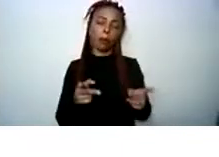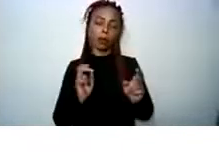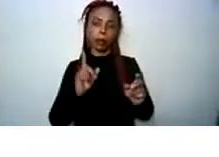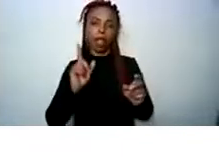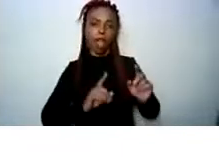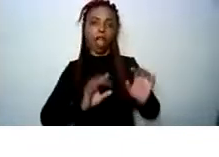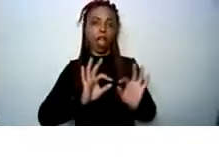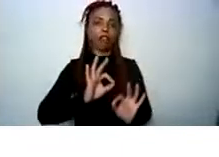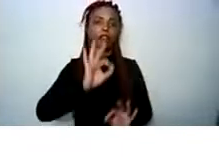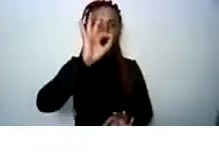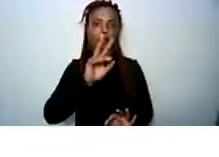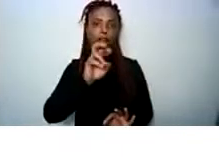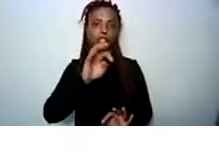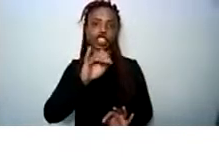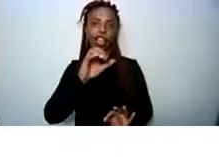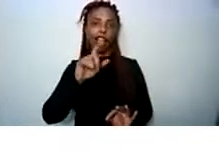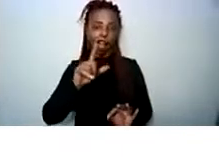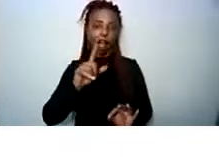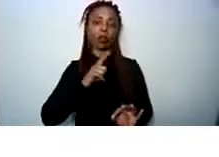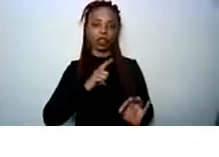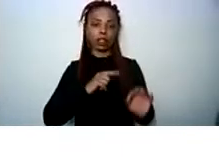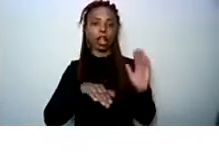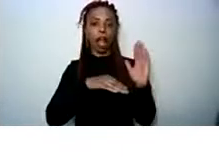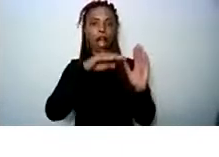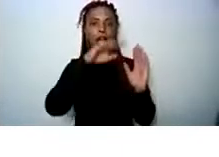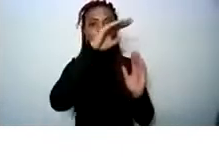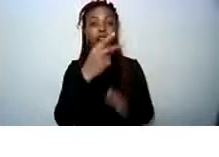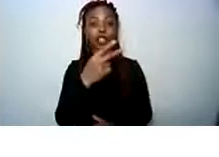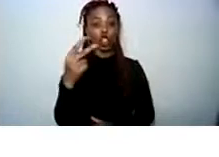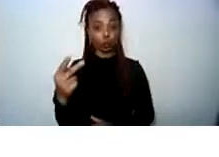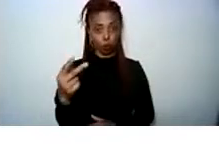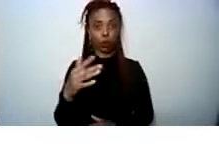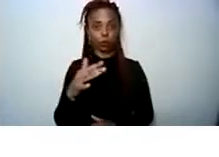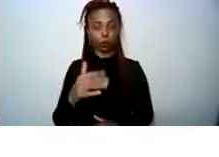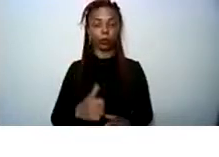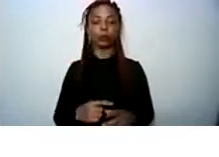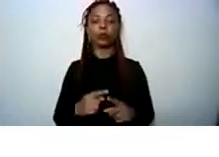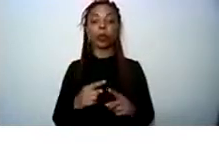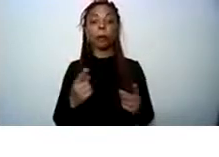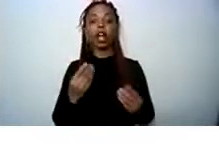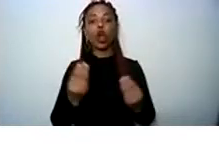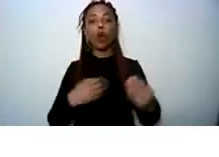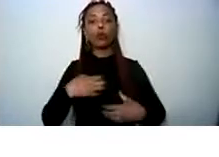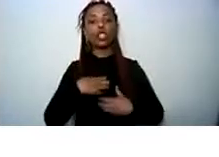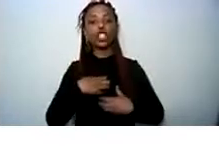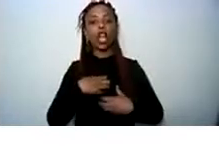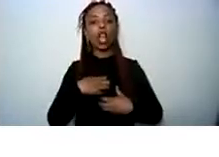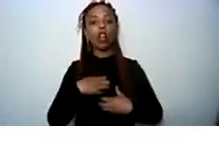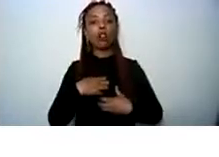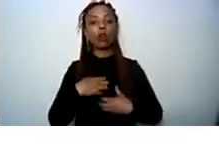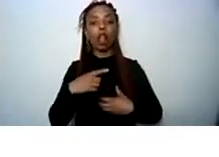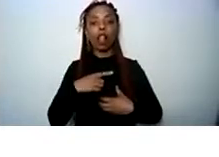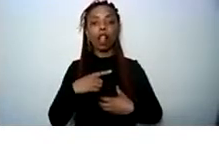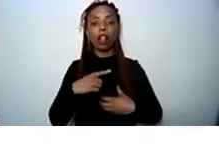que tem vários andares, cerca de 22, e como ele se estabelece em meio a uma massa